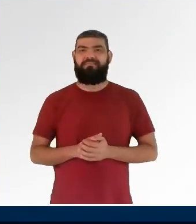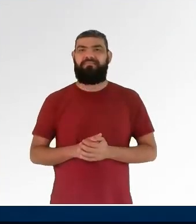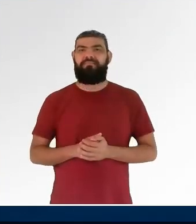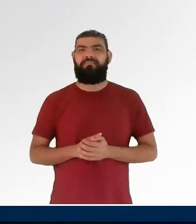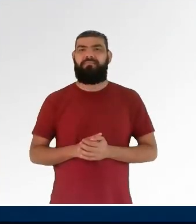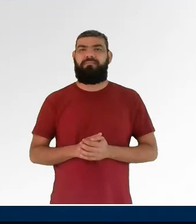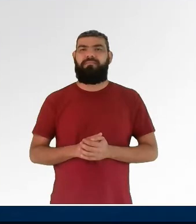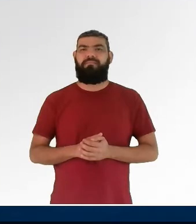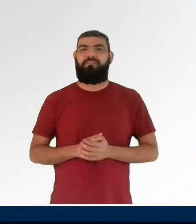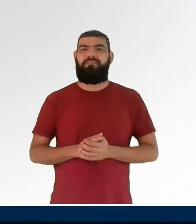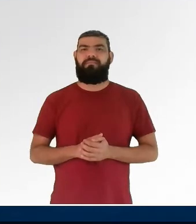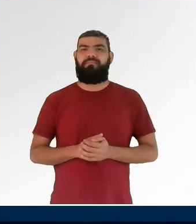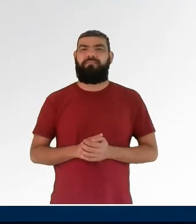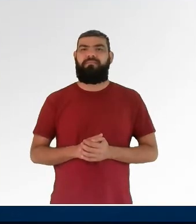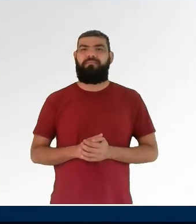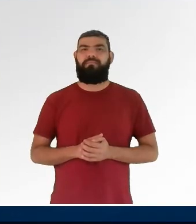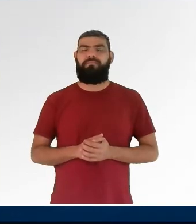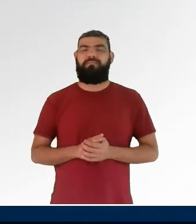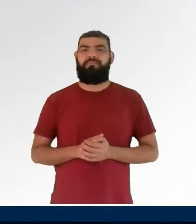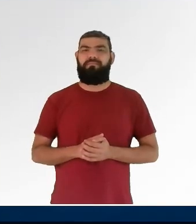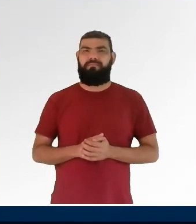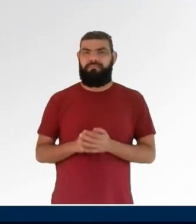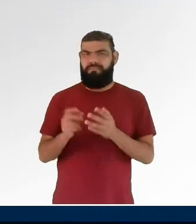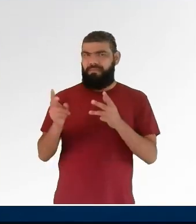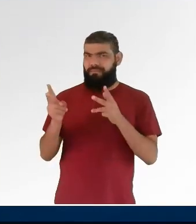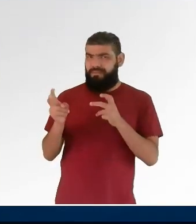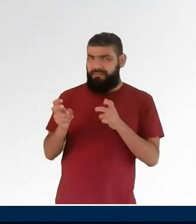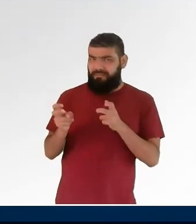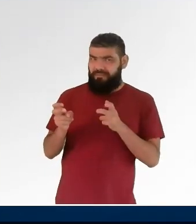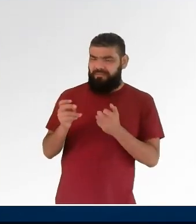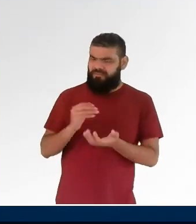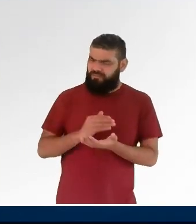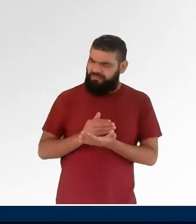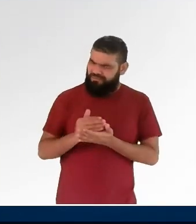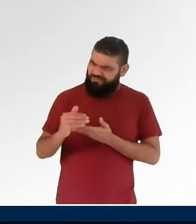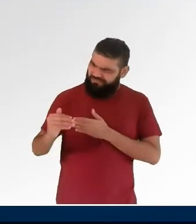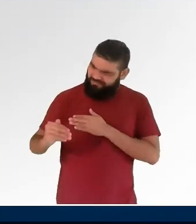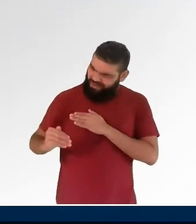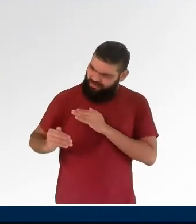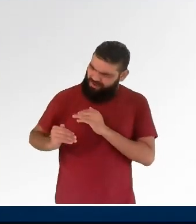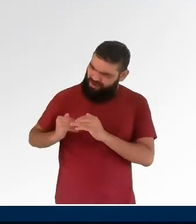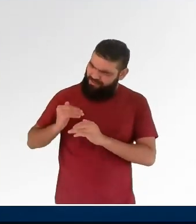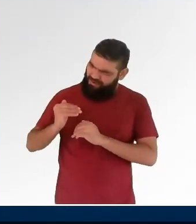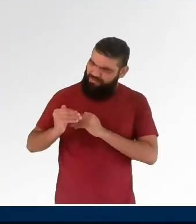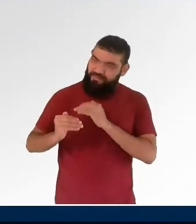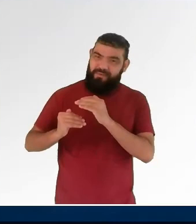Começou a perceber? Nós começamos lá com o livro, Lígia Bojunga, Valcir